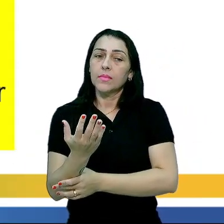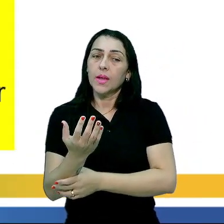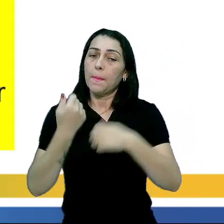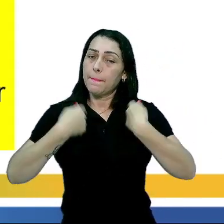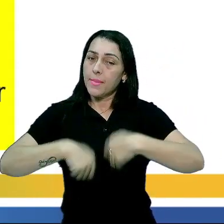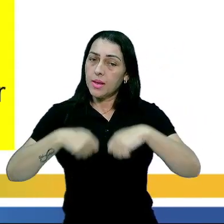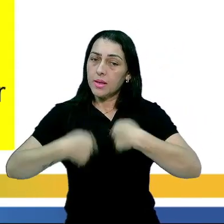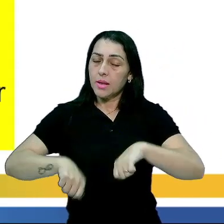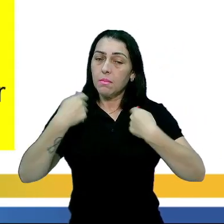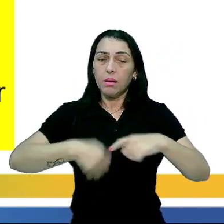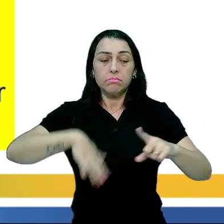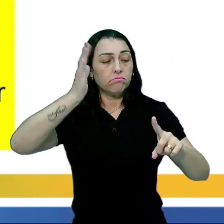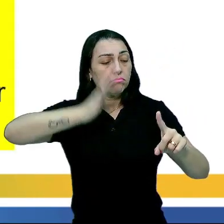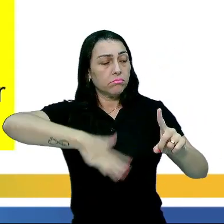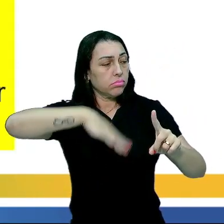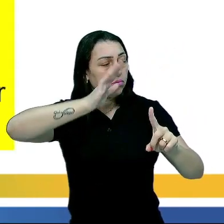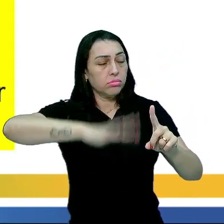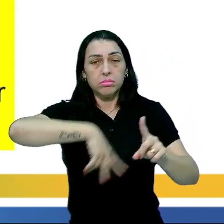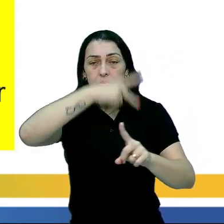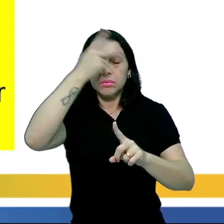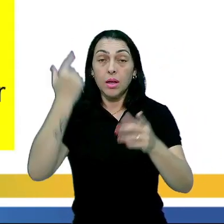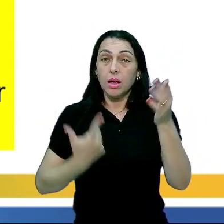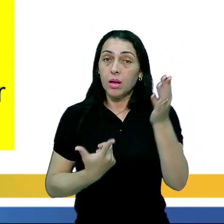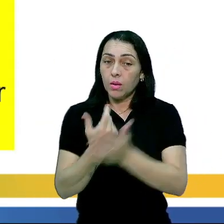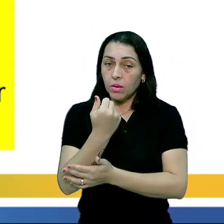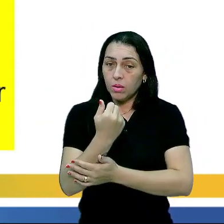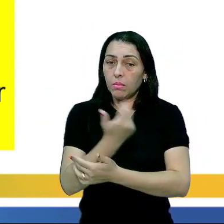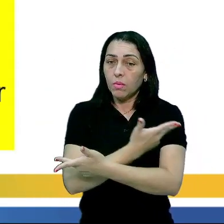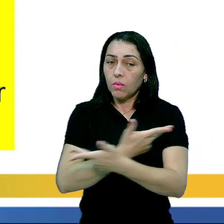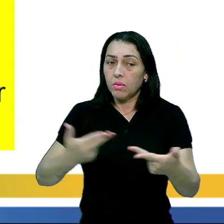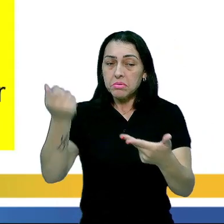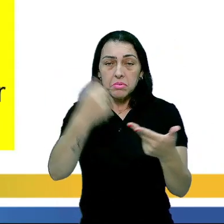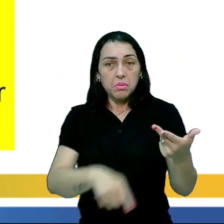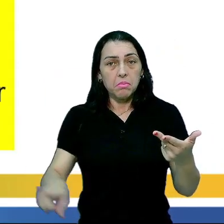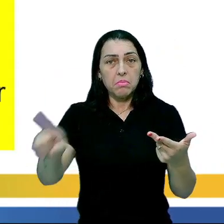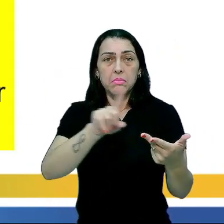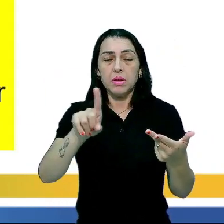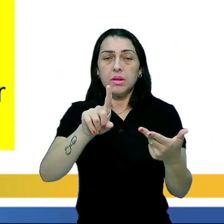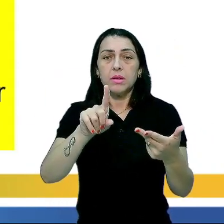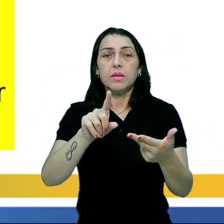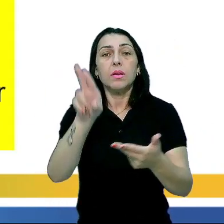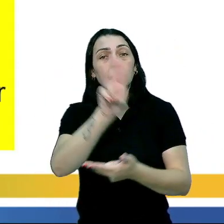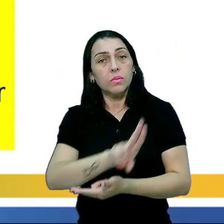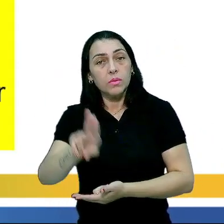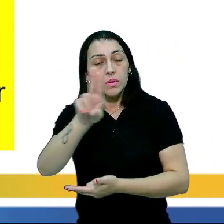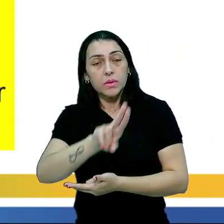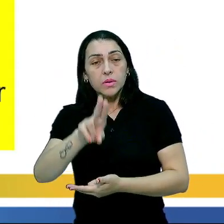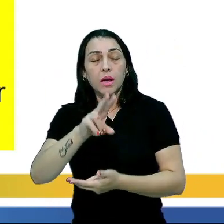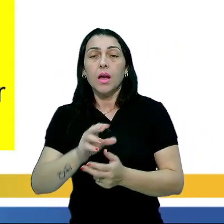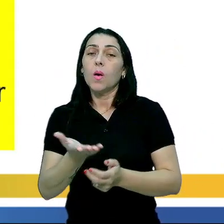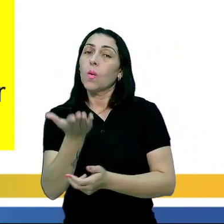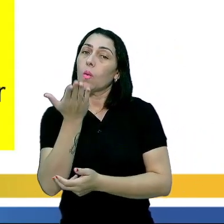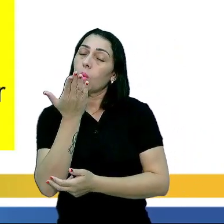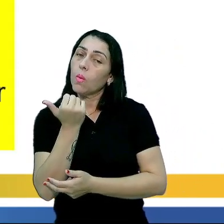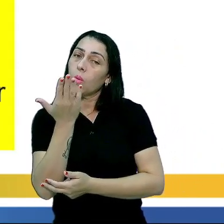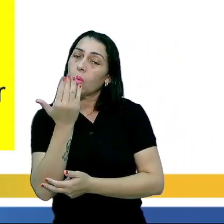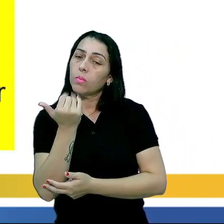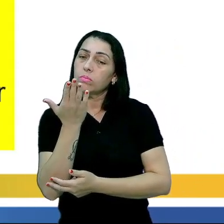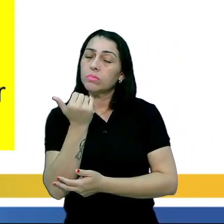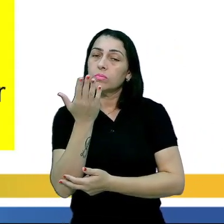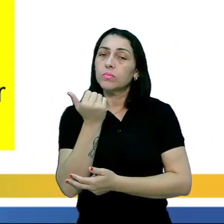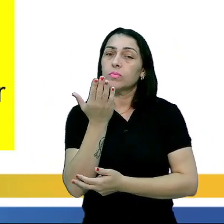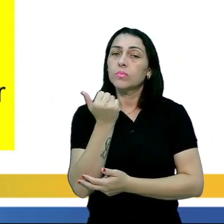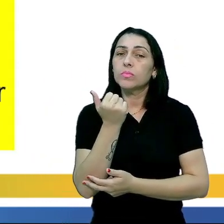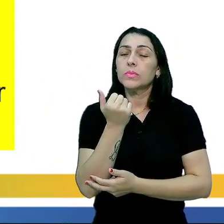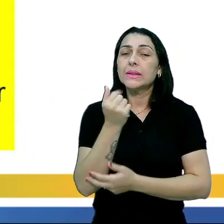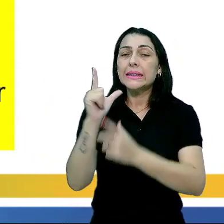necessidades para persuadir o consumidor a comprar coisas supérfluas, desnecessárias. Então, de repente, eu como uma quantidade muito grande